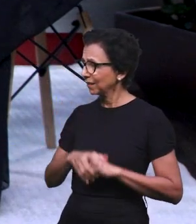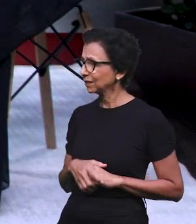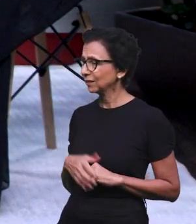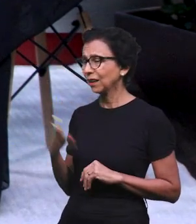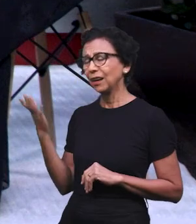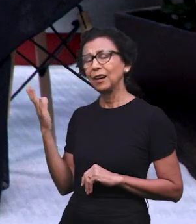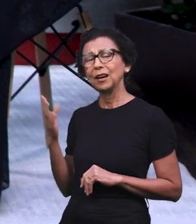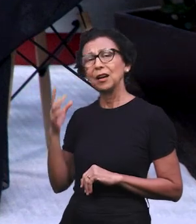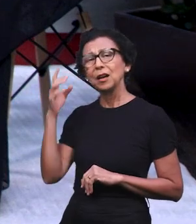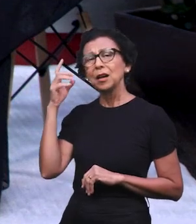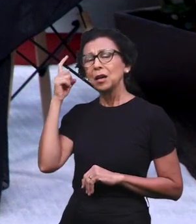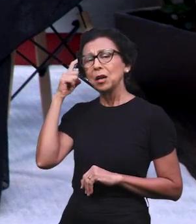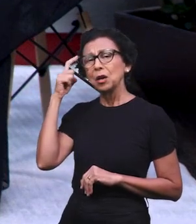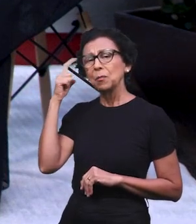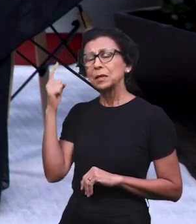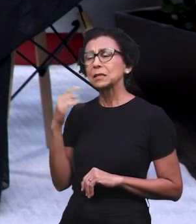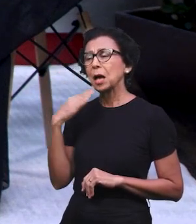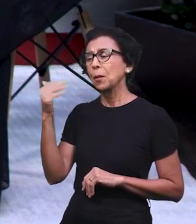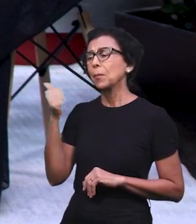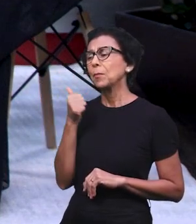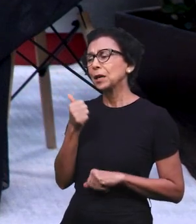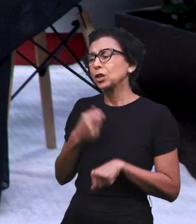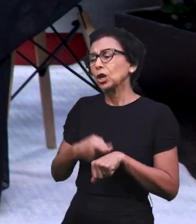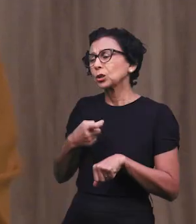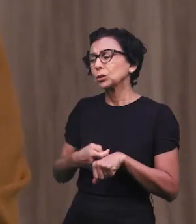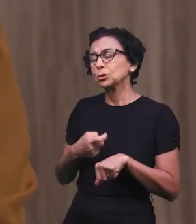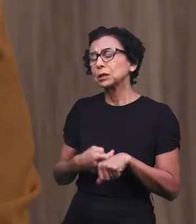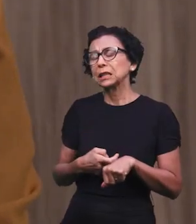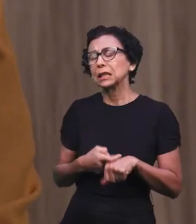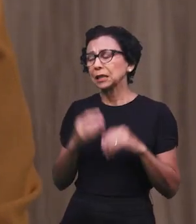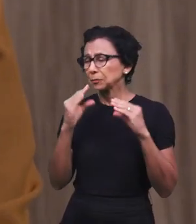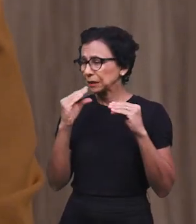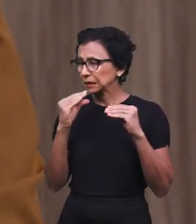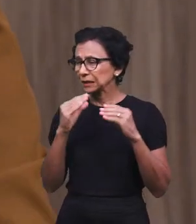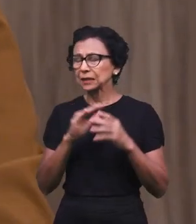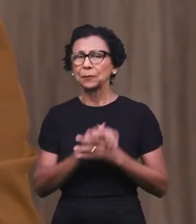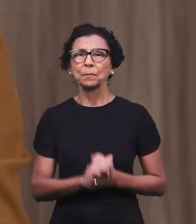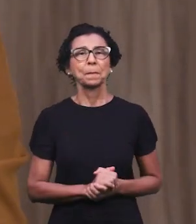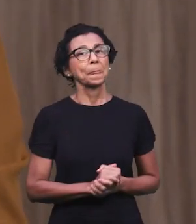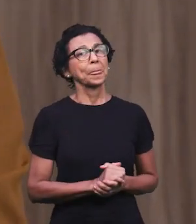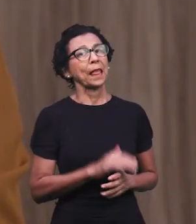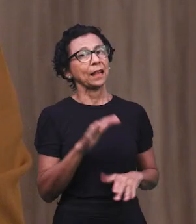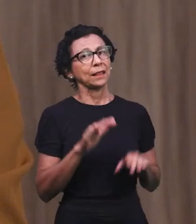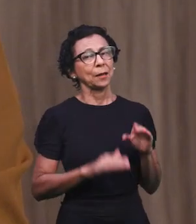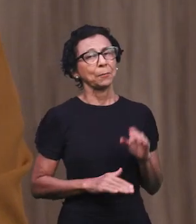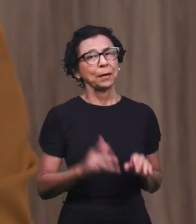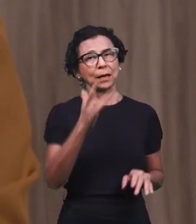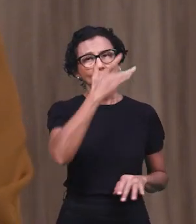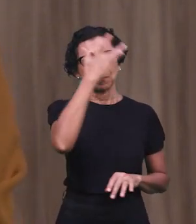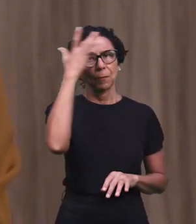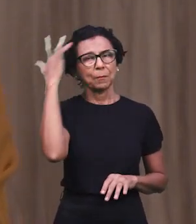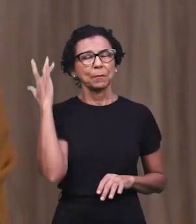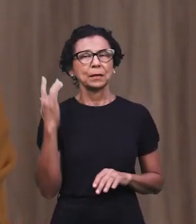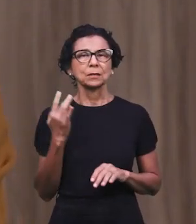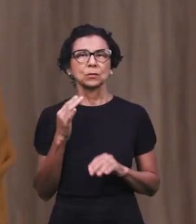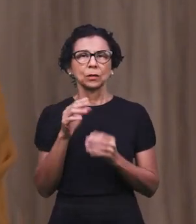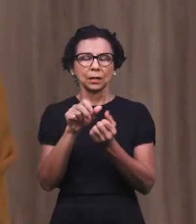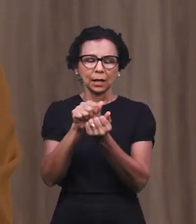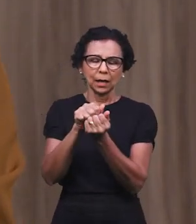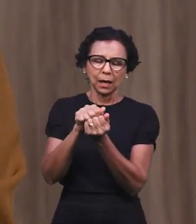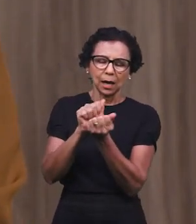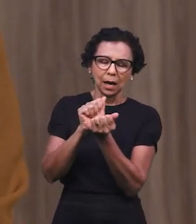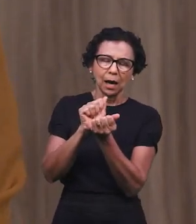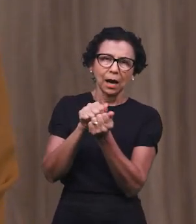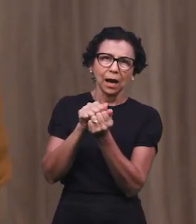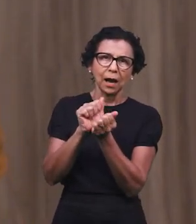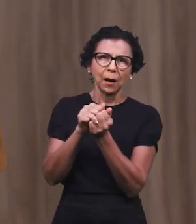Tem pacientes que têm a boca maior, tem pacientes que têm a boca bem pequenininha, que às vezes é até difícil da gente avaliar, né, no consultório.